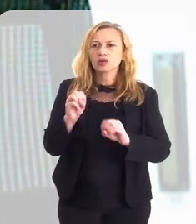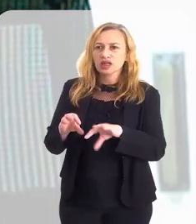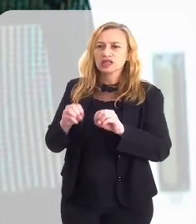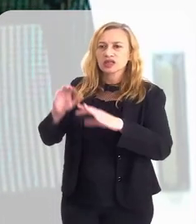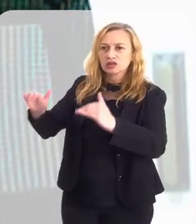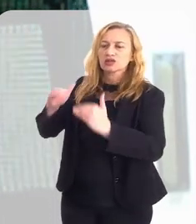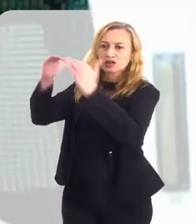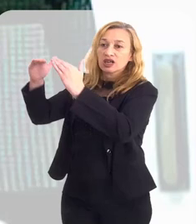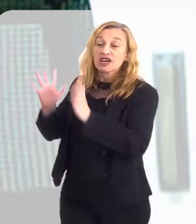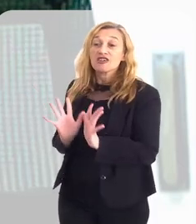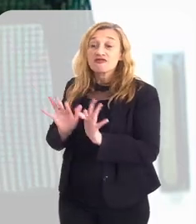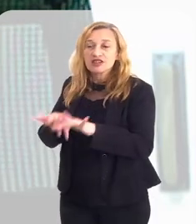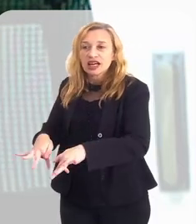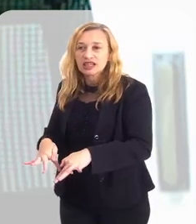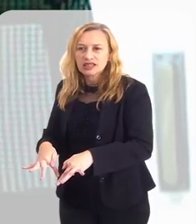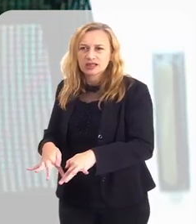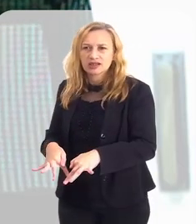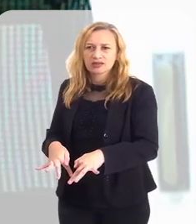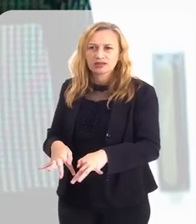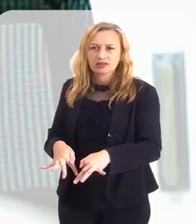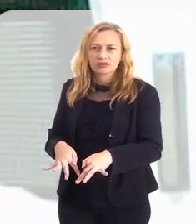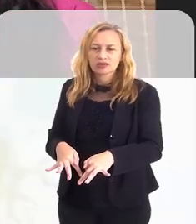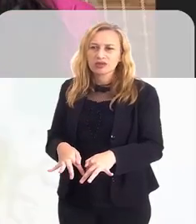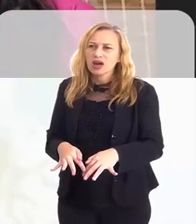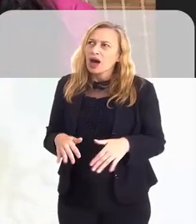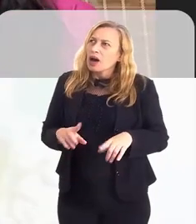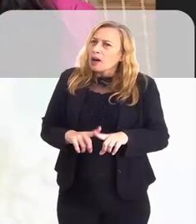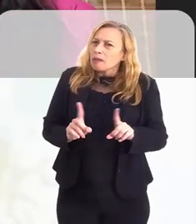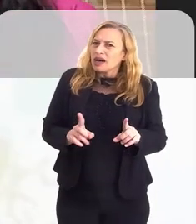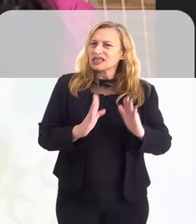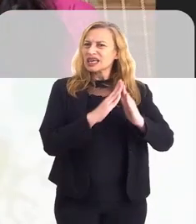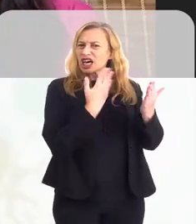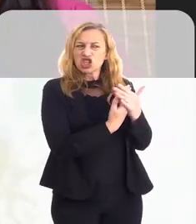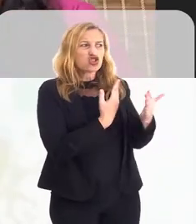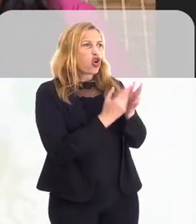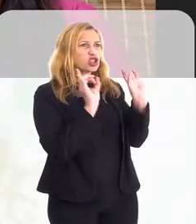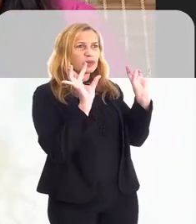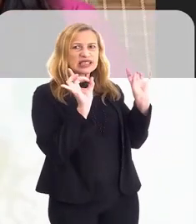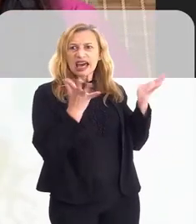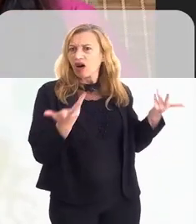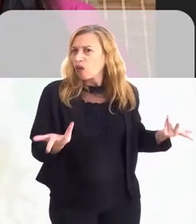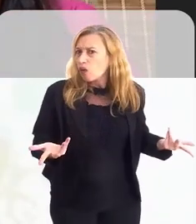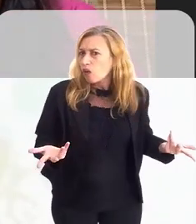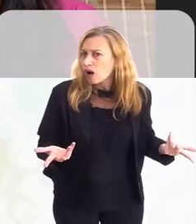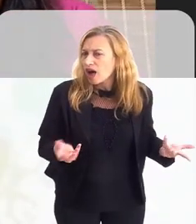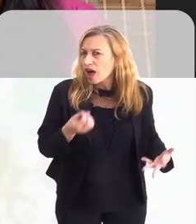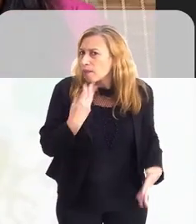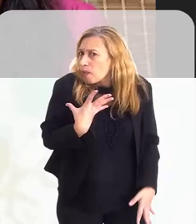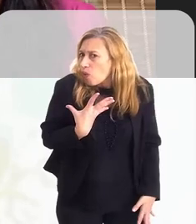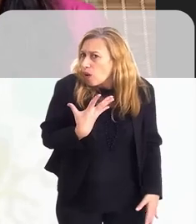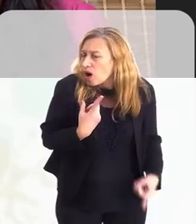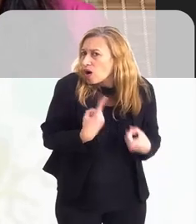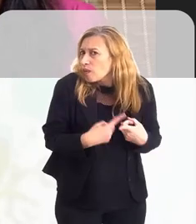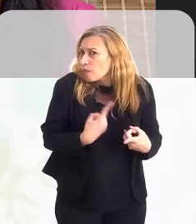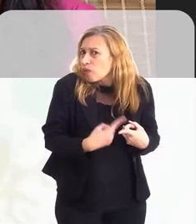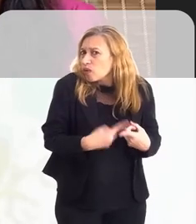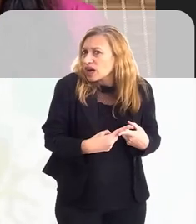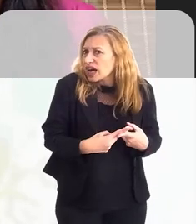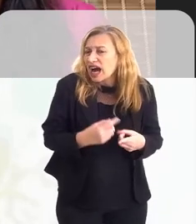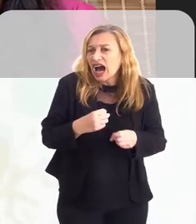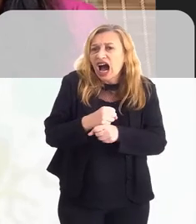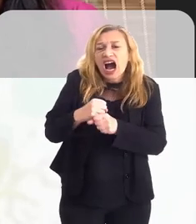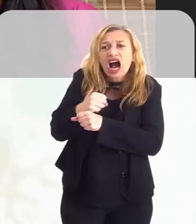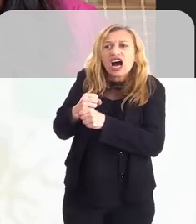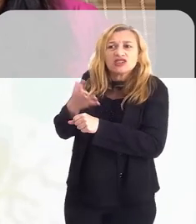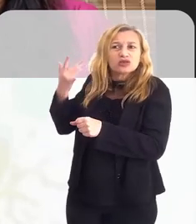ensino superior, e concluindo o ensino fundamental. Ora, mas se a escola especial, que eu chamo de instituição especializada, é tão boa, por que